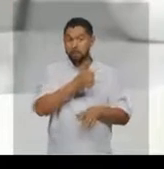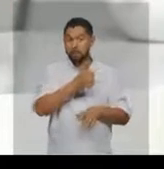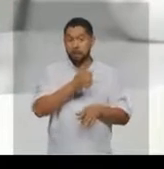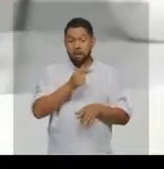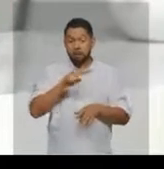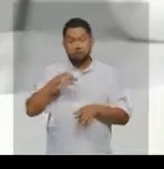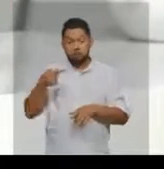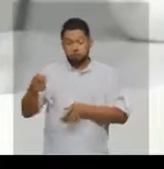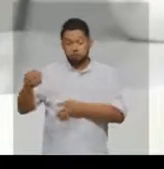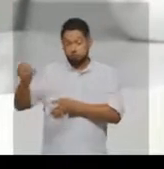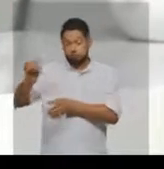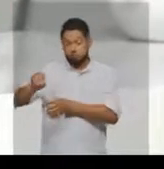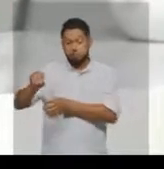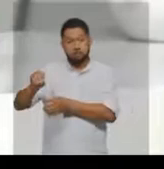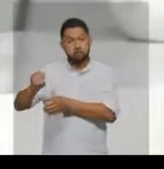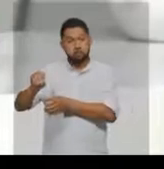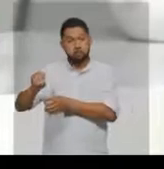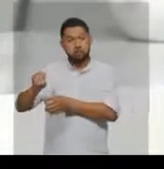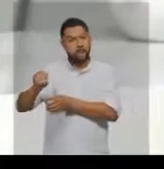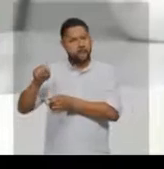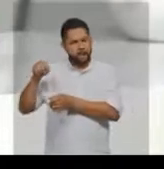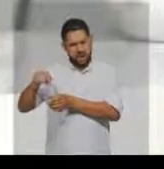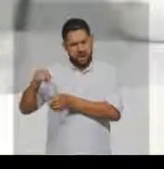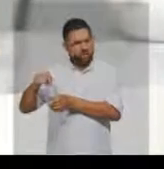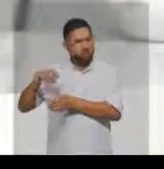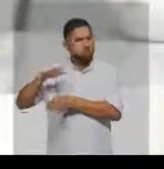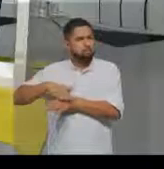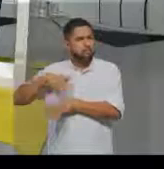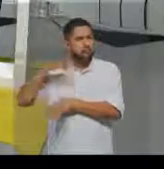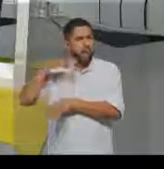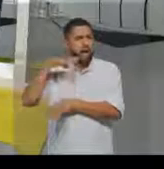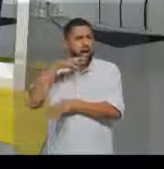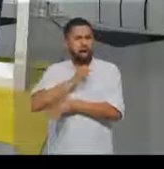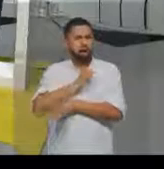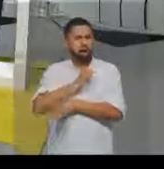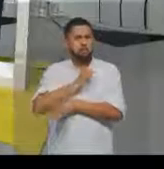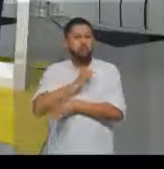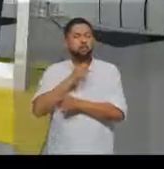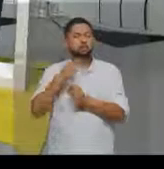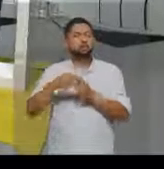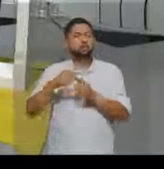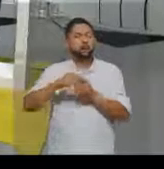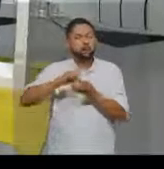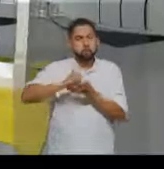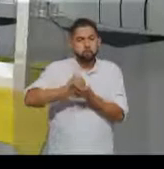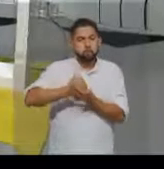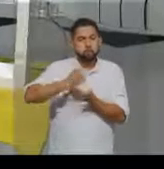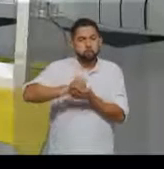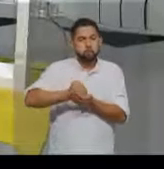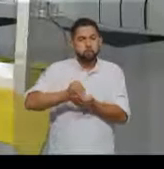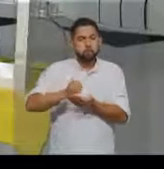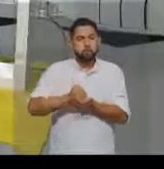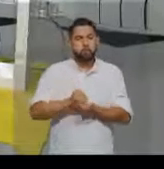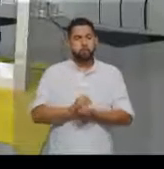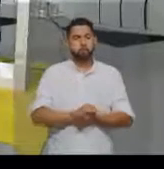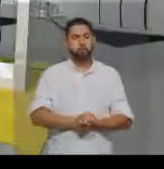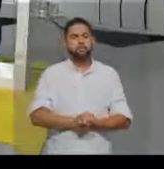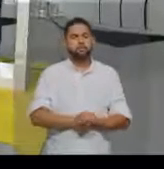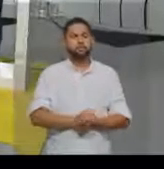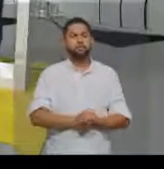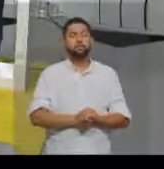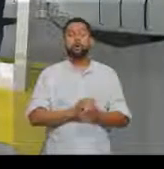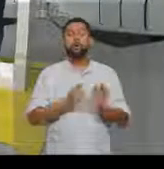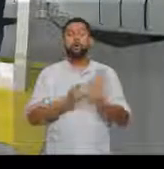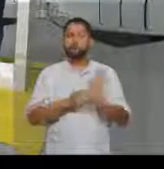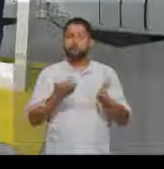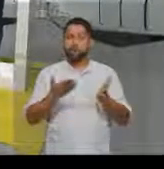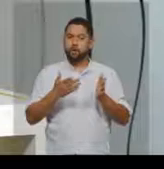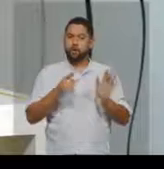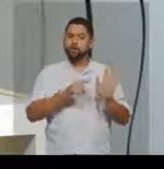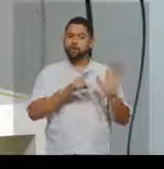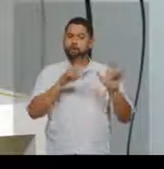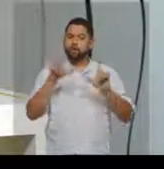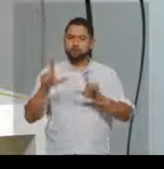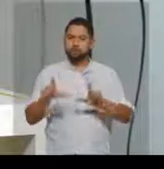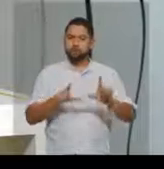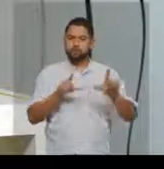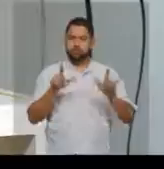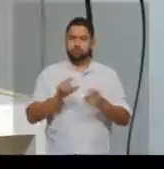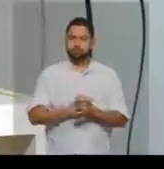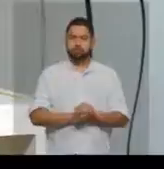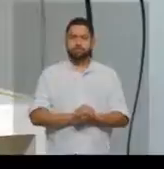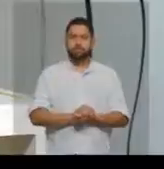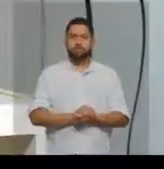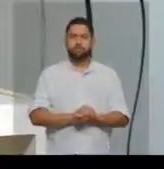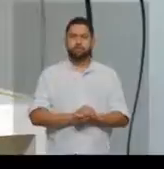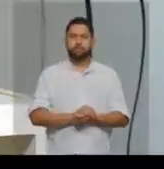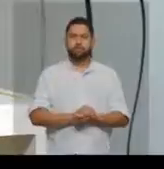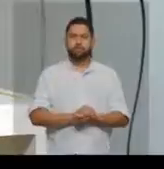vantagem, mesmo assim esse aqui terminou primeiro, ok? Então, vamos voltar agora para os nossos slides. Então, a superfície de contato é